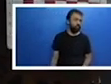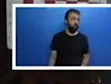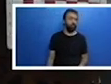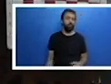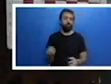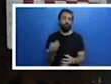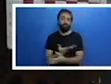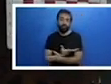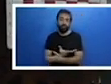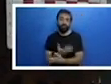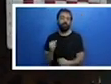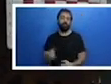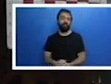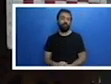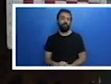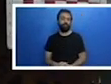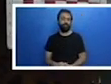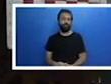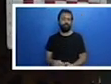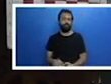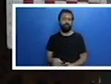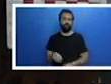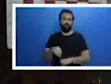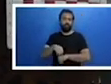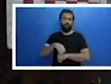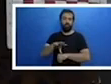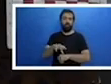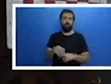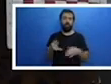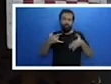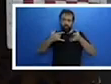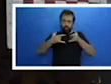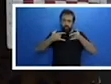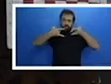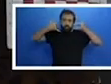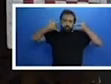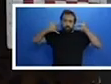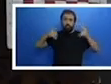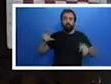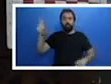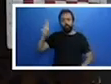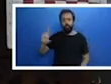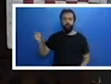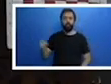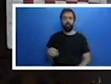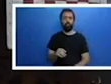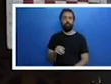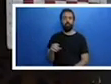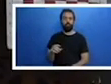Para finalizarmos, né, o nosso recadinho de final de aula, usar máscara para sair de casa, usar o álcool